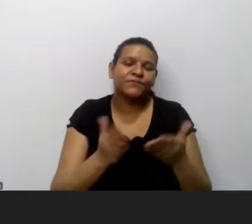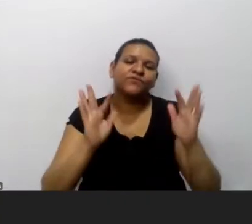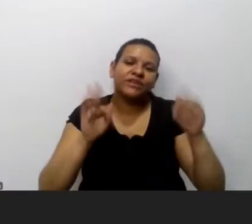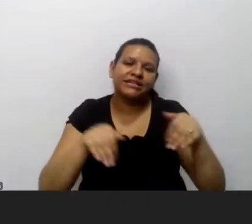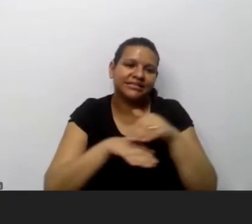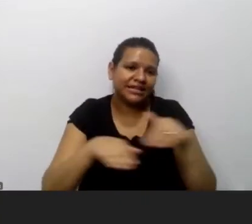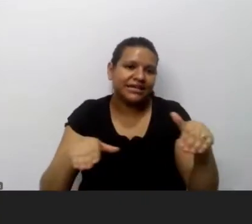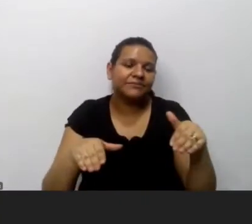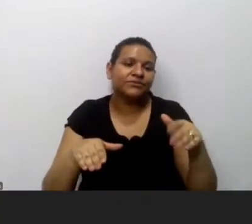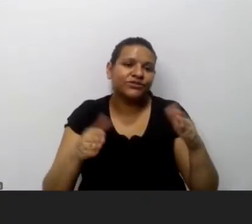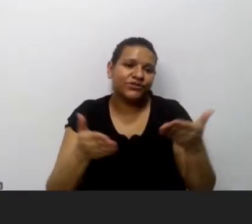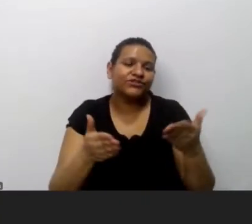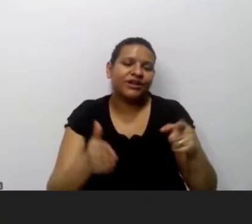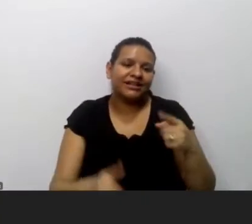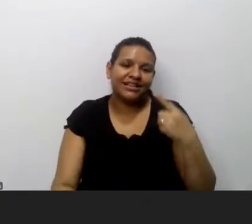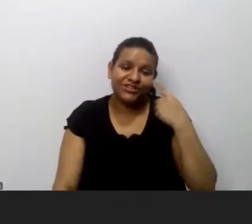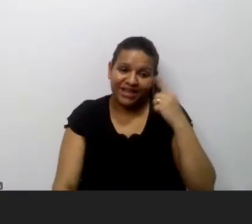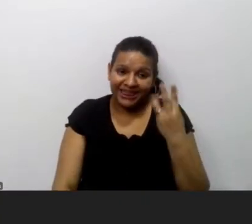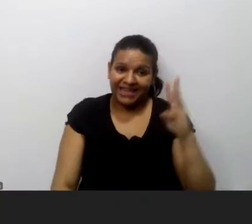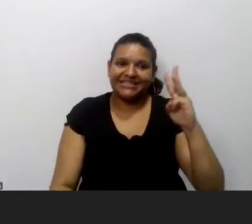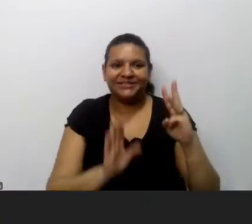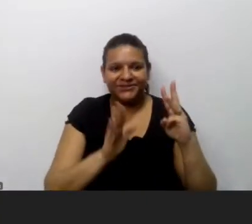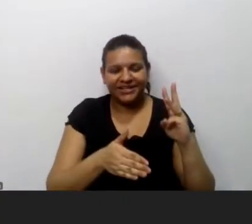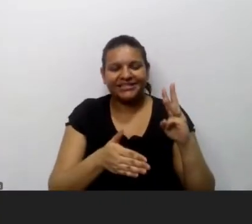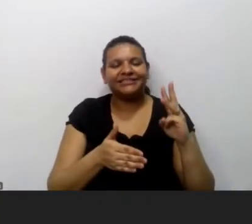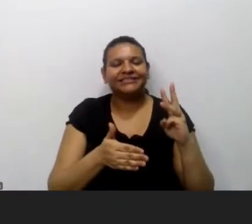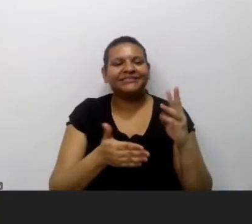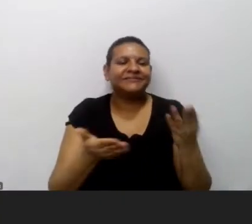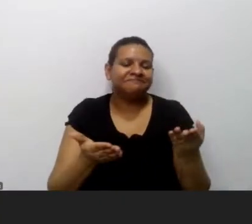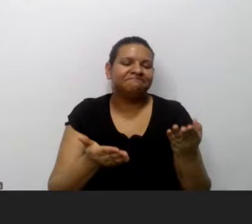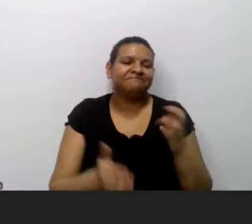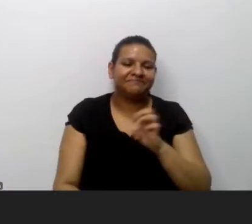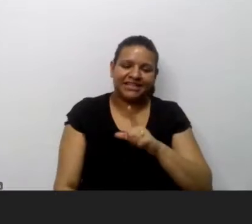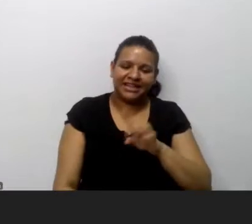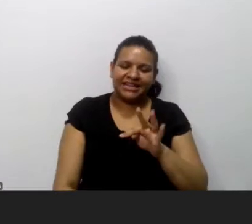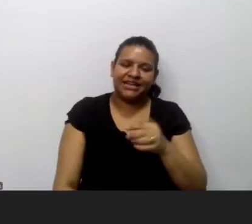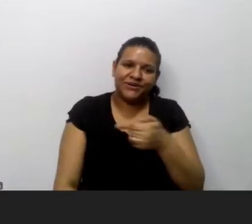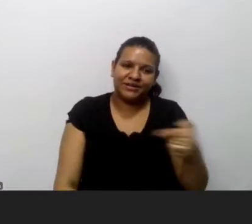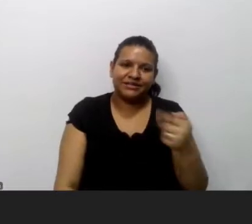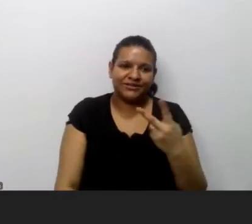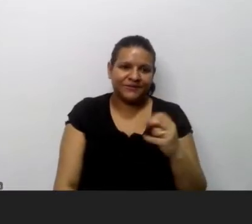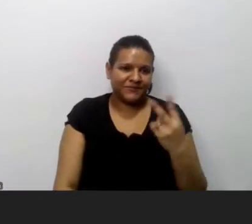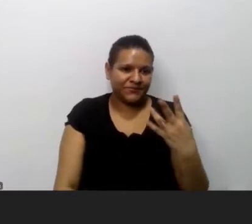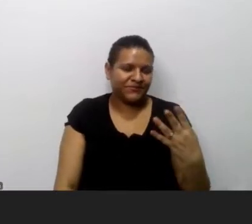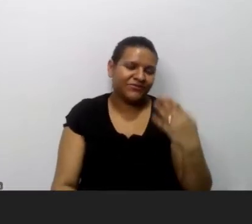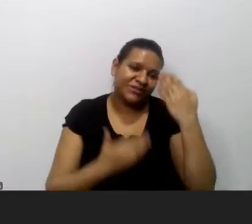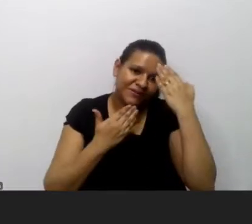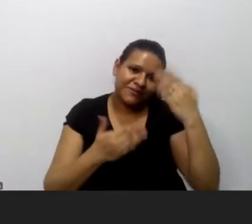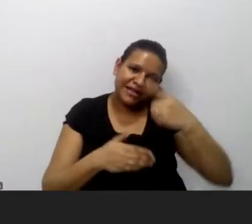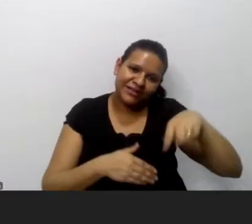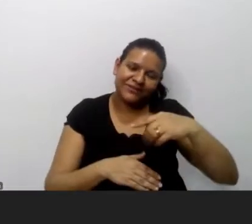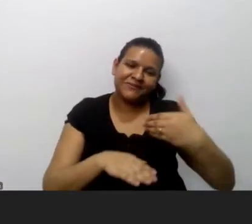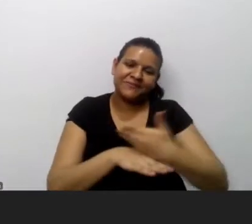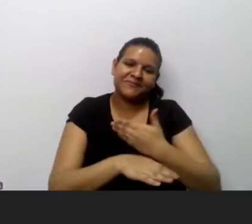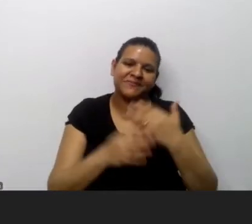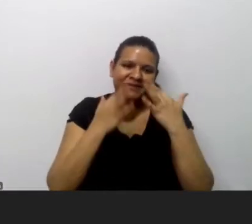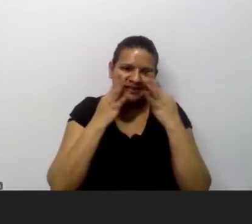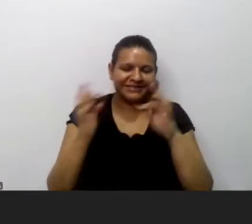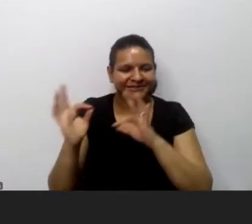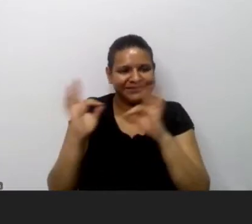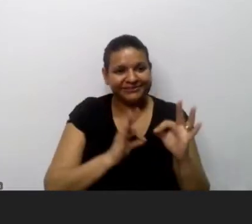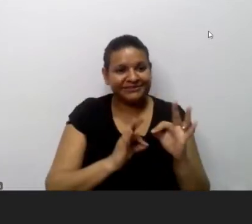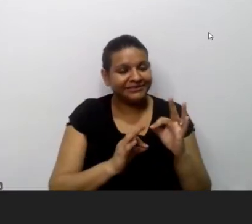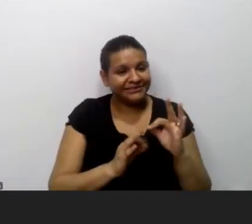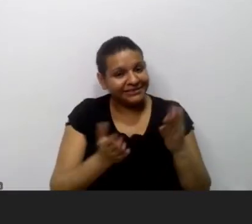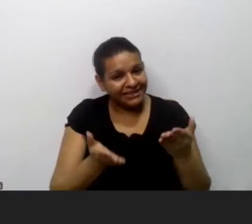esse terceiro dia de ELT Week Brasil 2024. Agradeço a todos pela participação até aqui e convido vocês para o nosso dia de